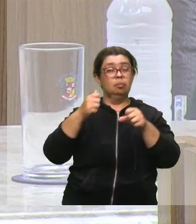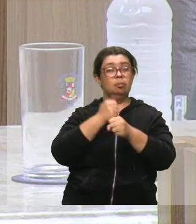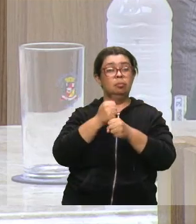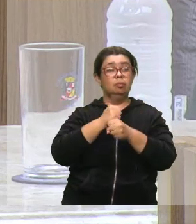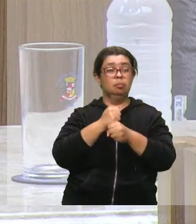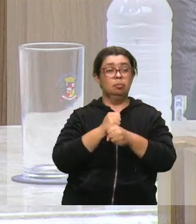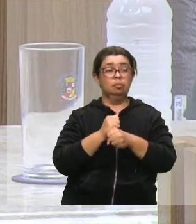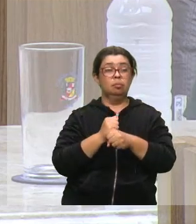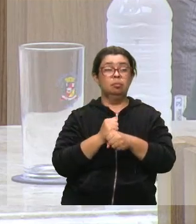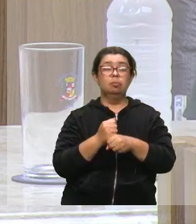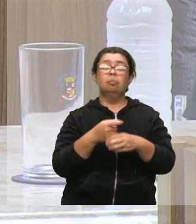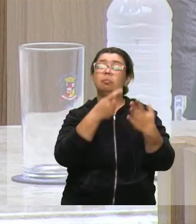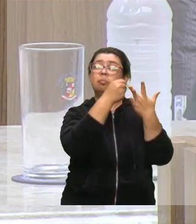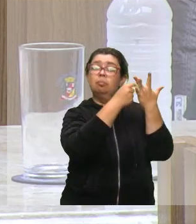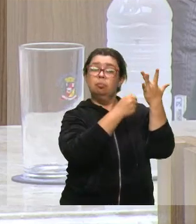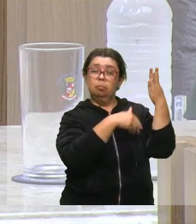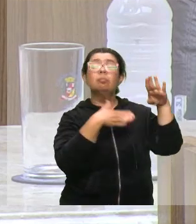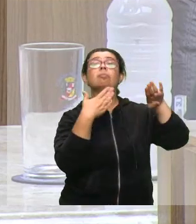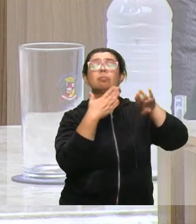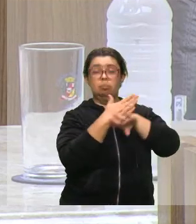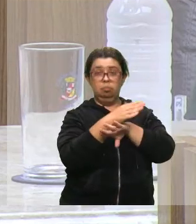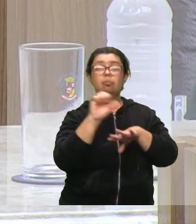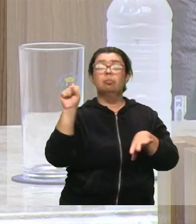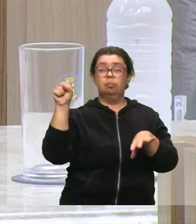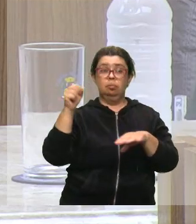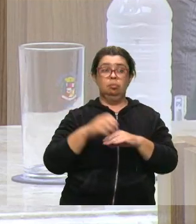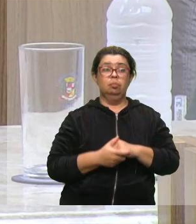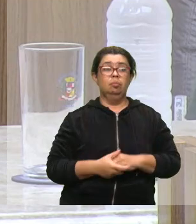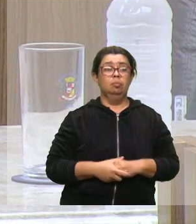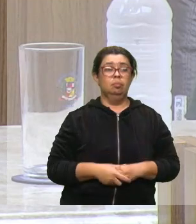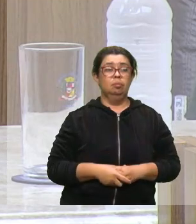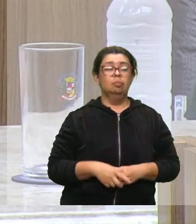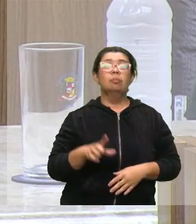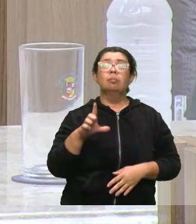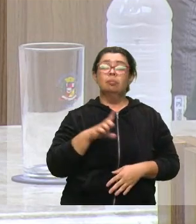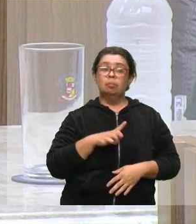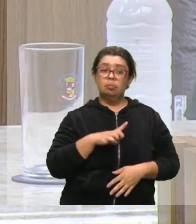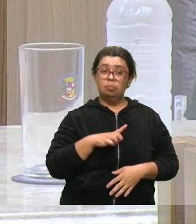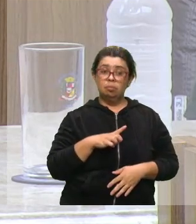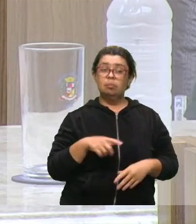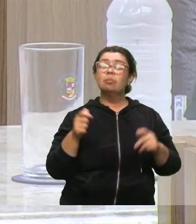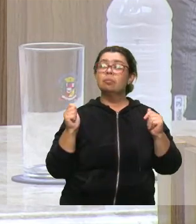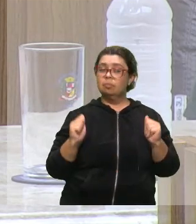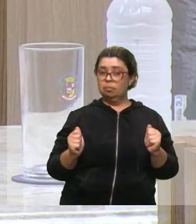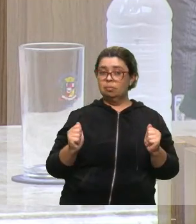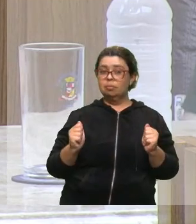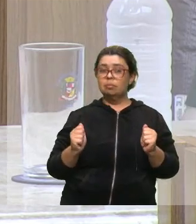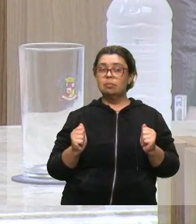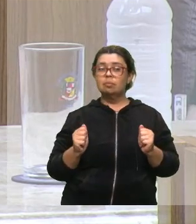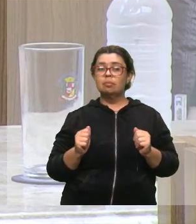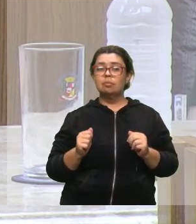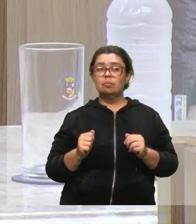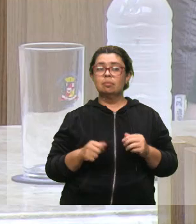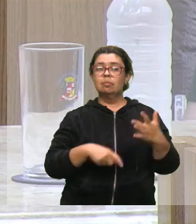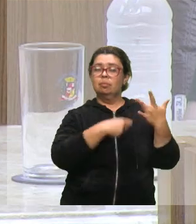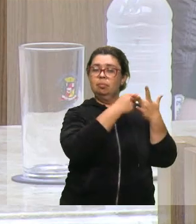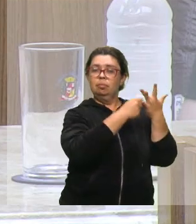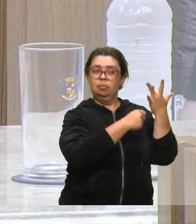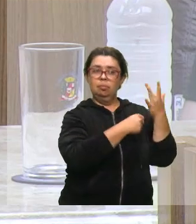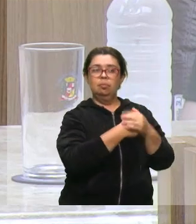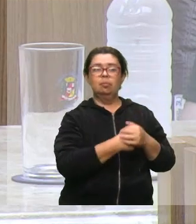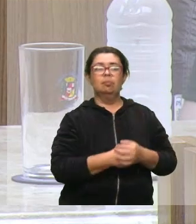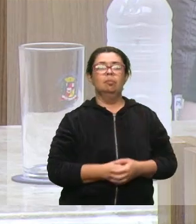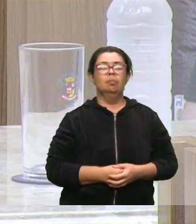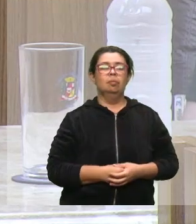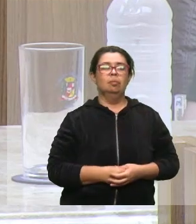foi aprovado pelo Conselho. Existe a possibilidade, como nós iniciamos com o valor de 137